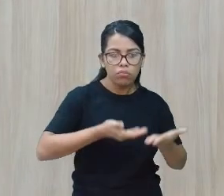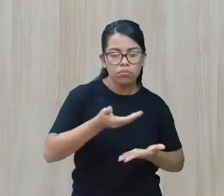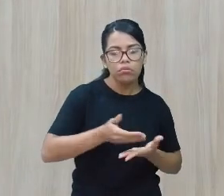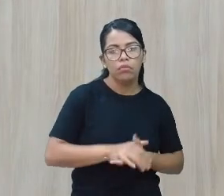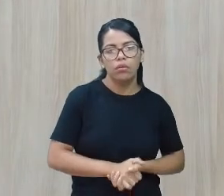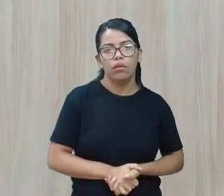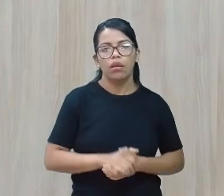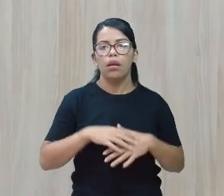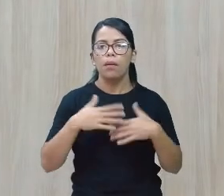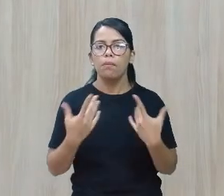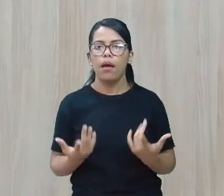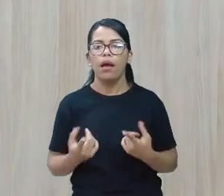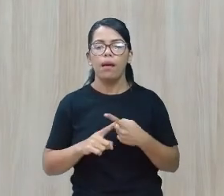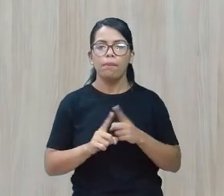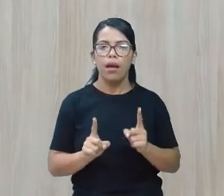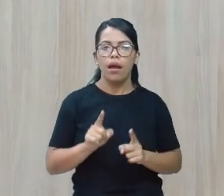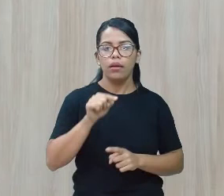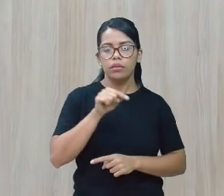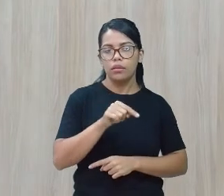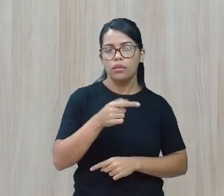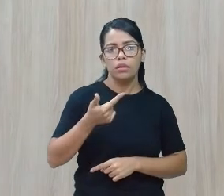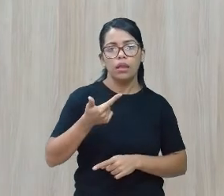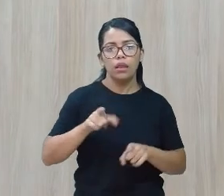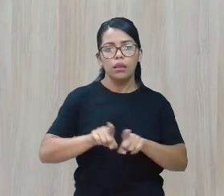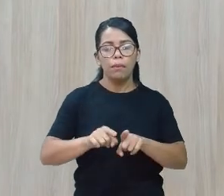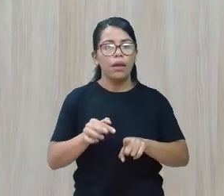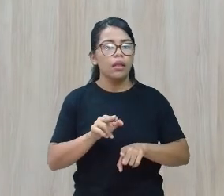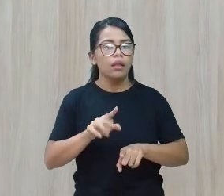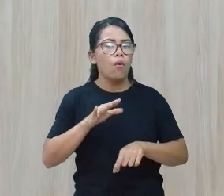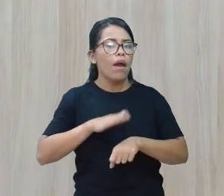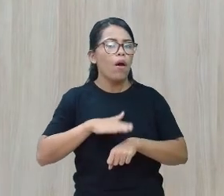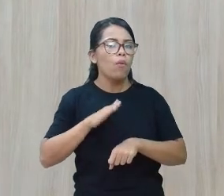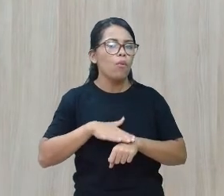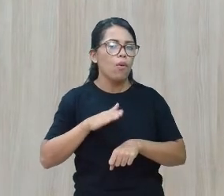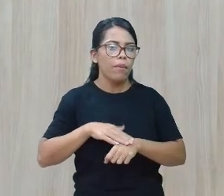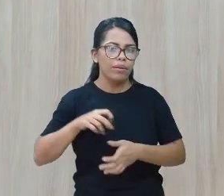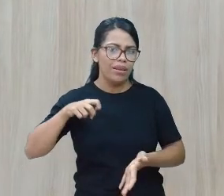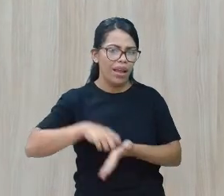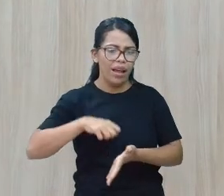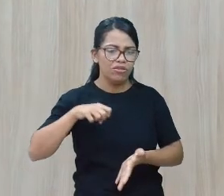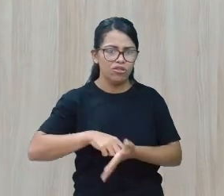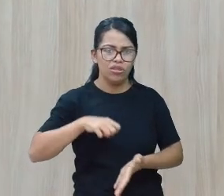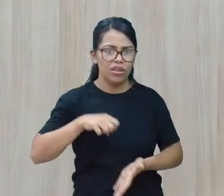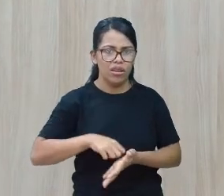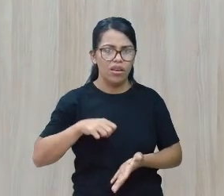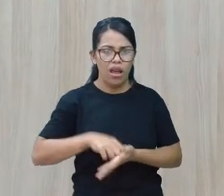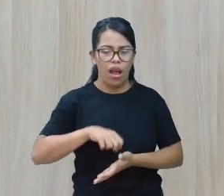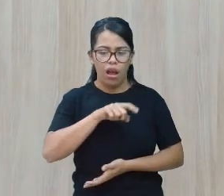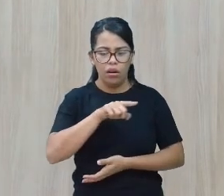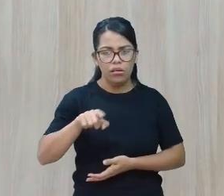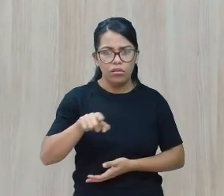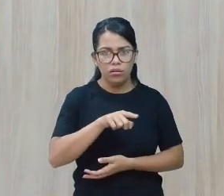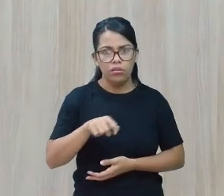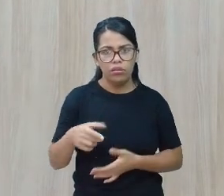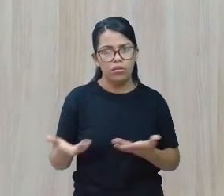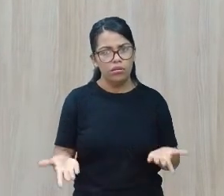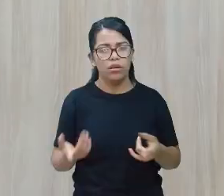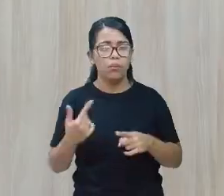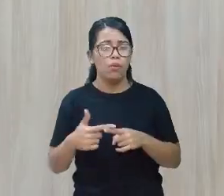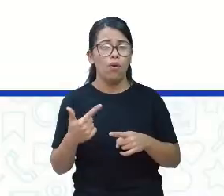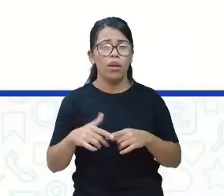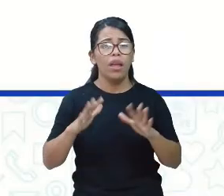se pensar que esse também não é um momento de castigar esses jovens, né? Eles, nesse momento, já